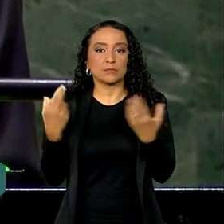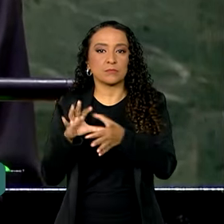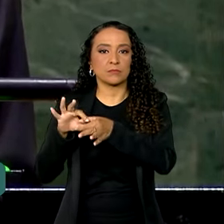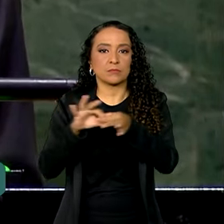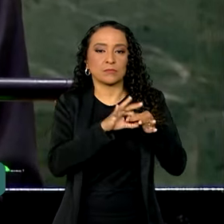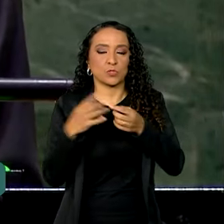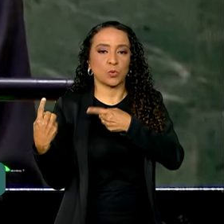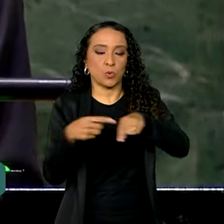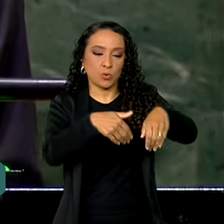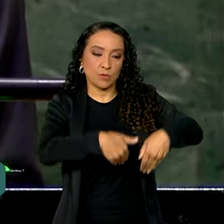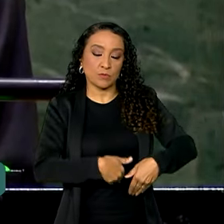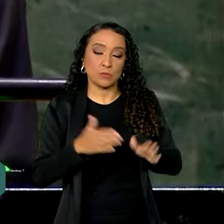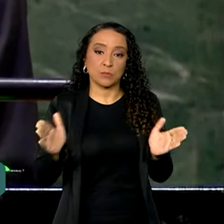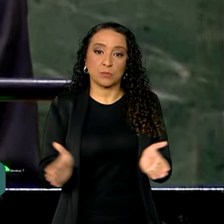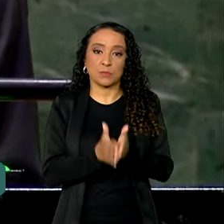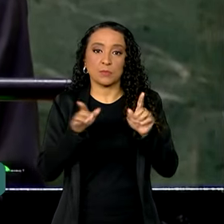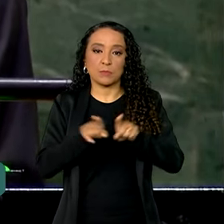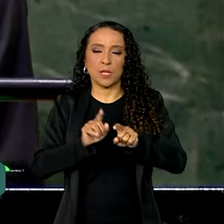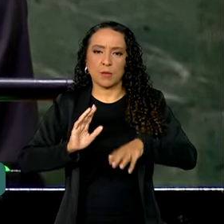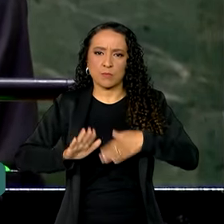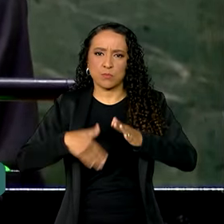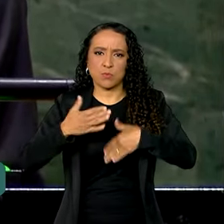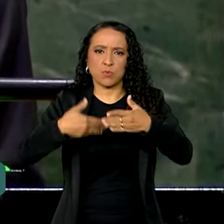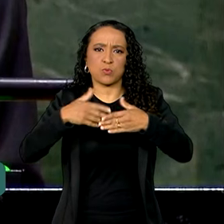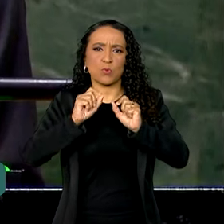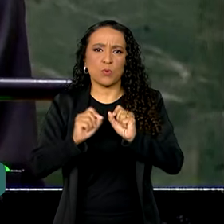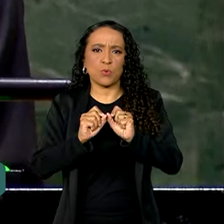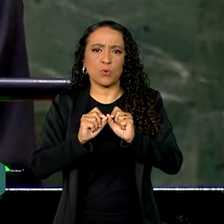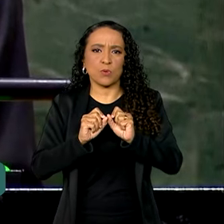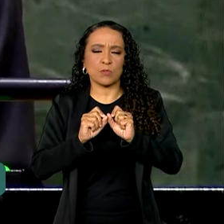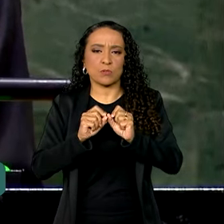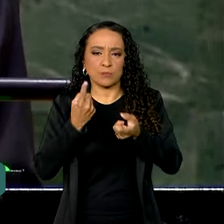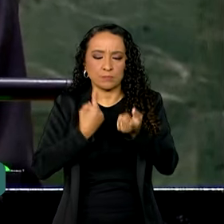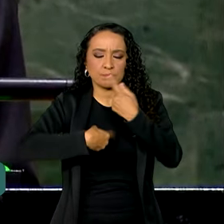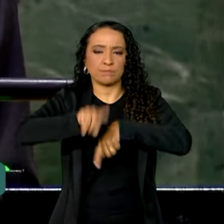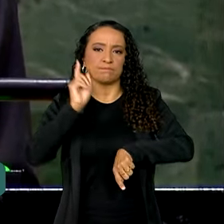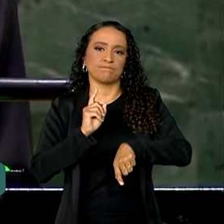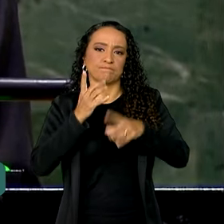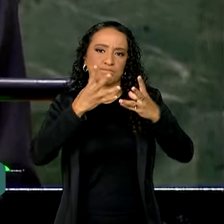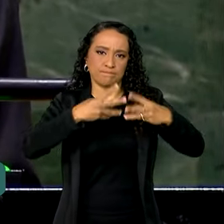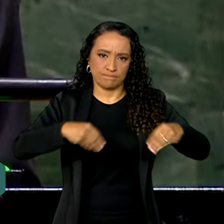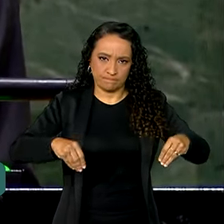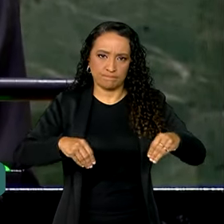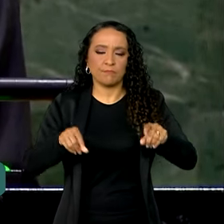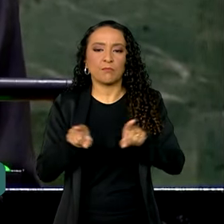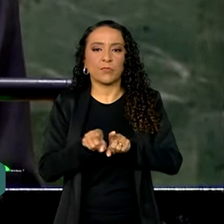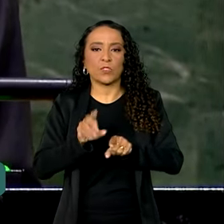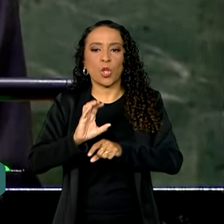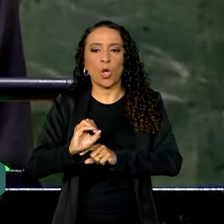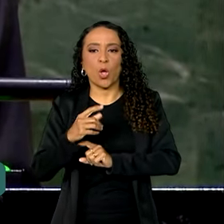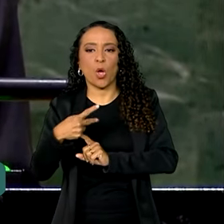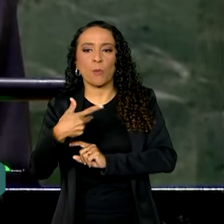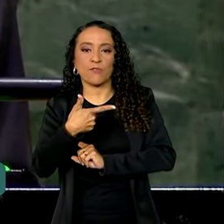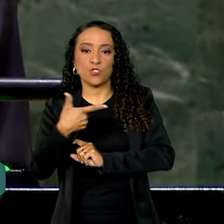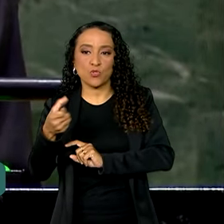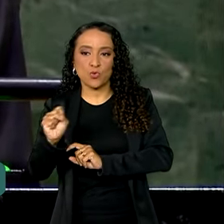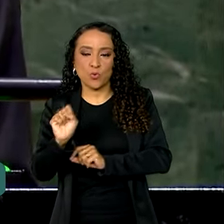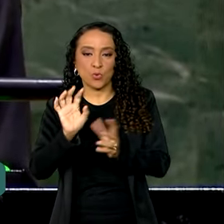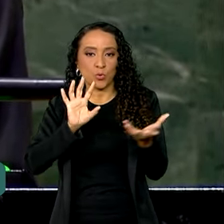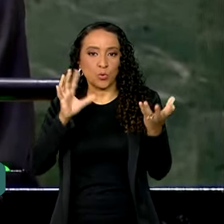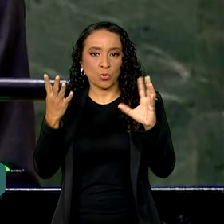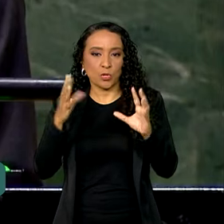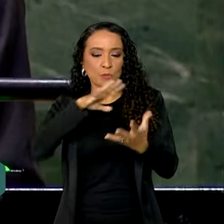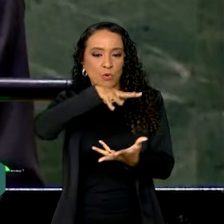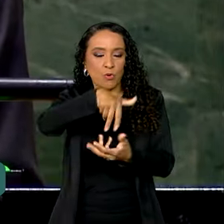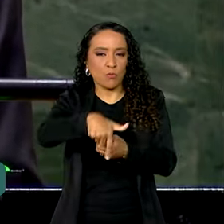a fome e a pobreza, para acelerar a superação desses flagelos. Na COP28 do clima, o